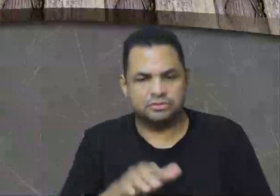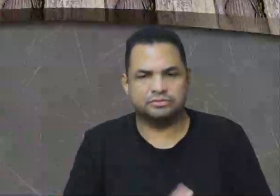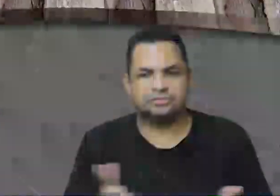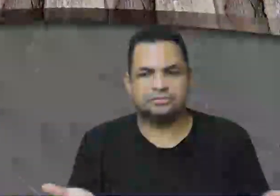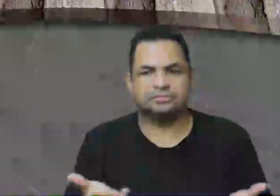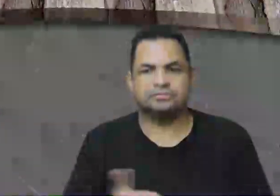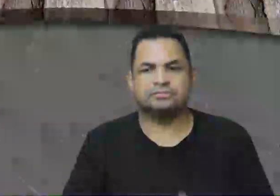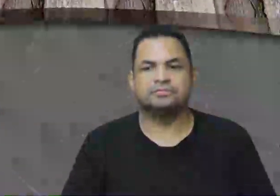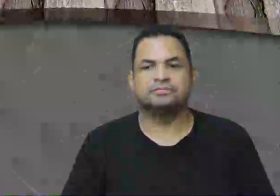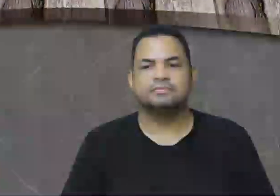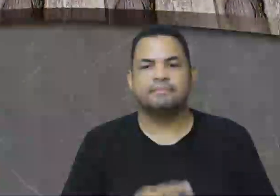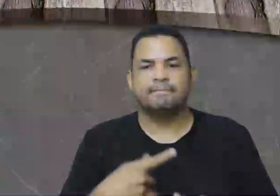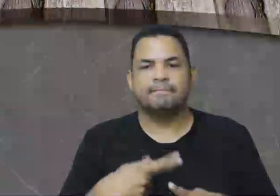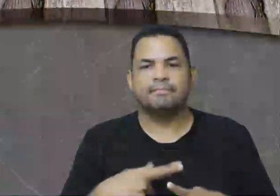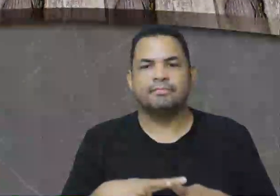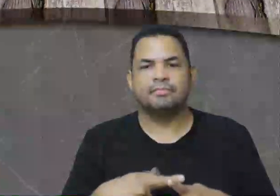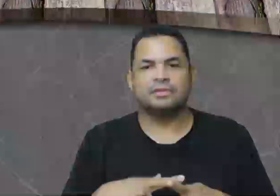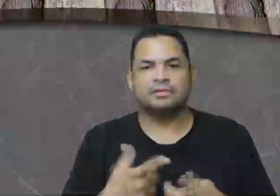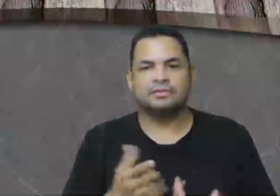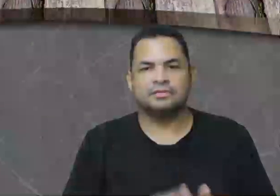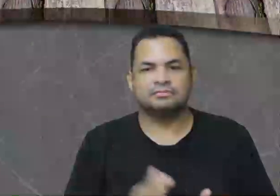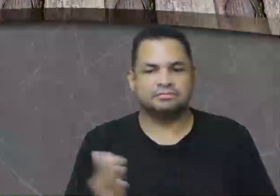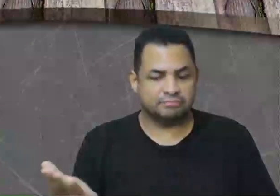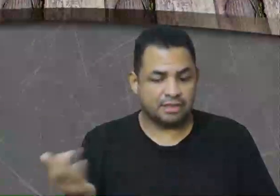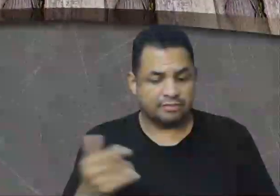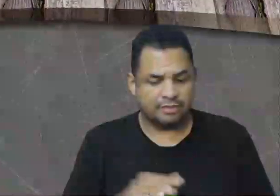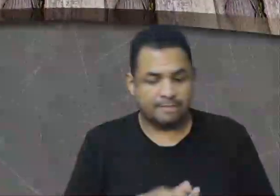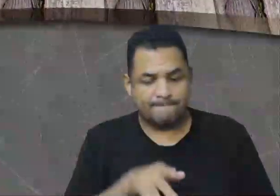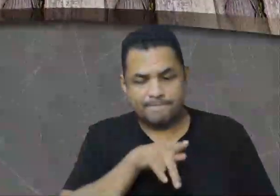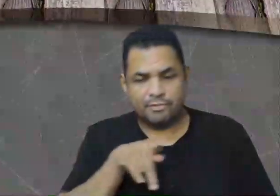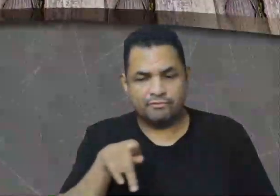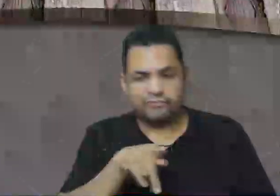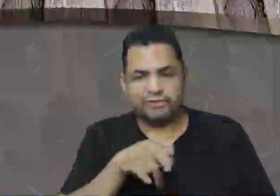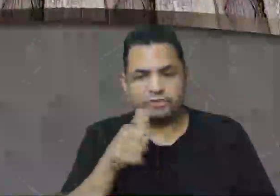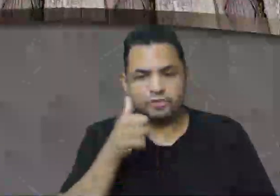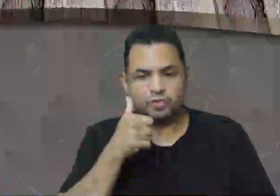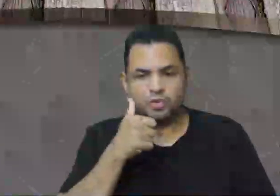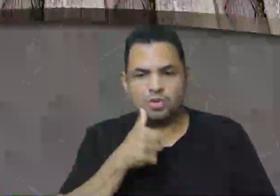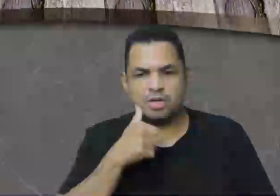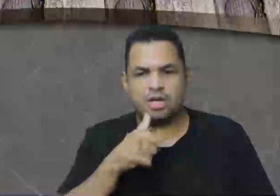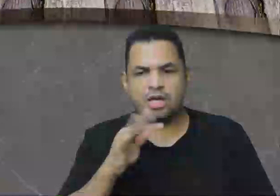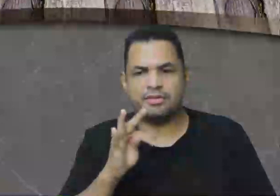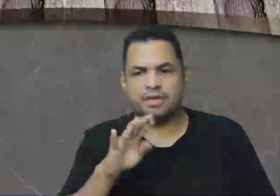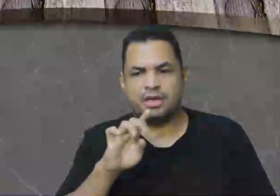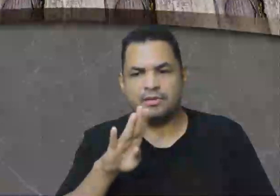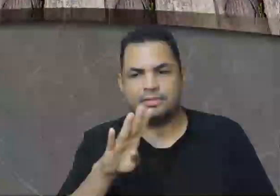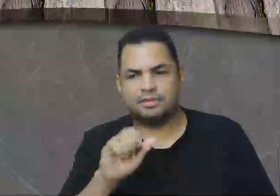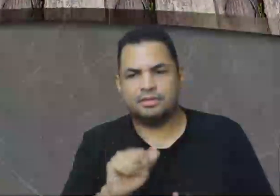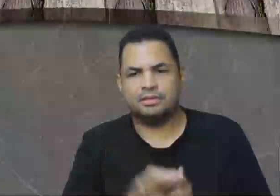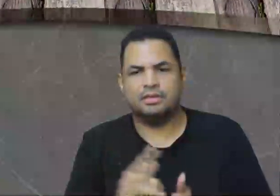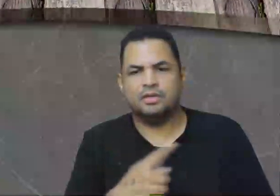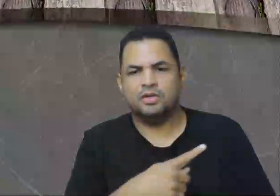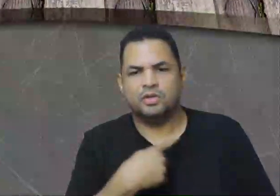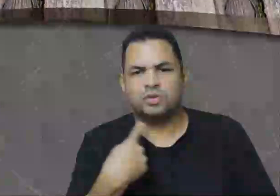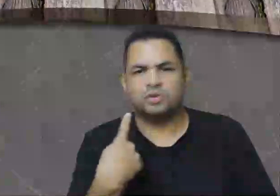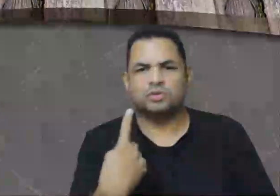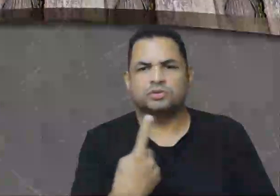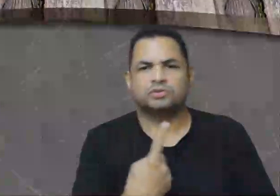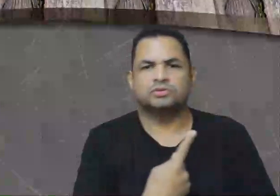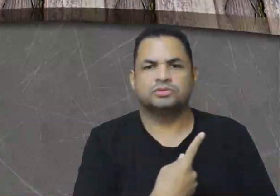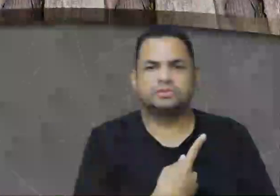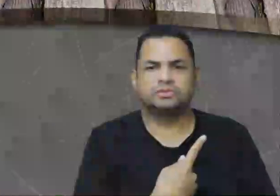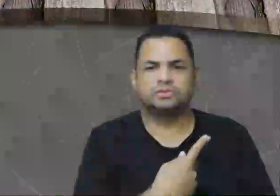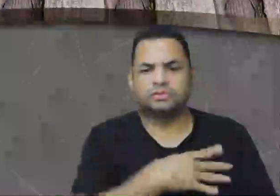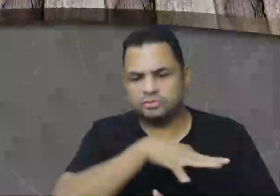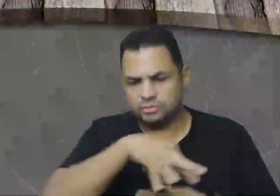de novo, novamente? Porque quem tem vindo aí com vocês é a professora Tabita, tá? Mas agora a gente está fazendo aqui